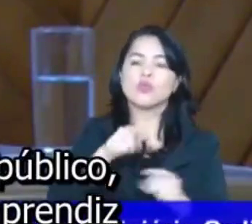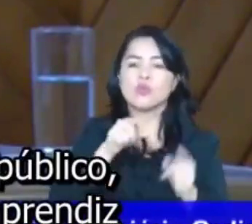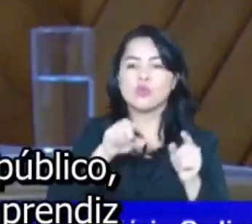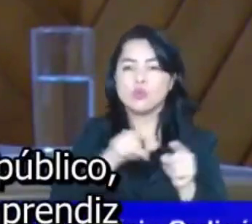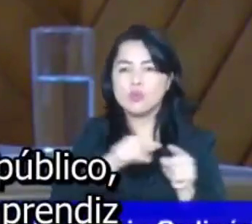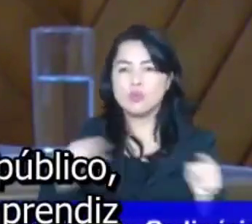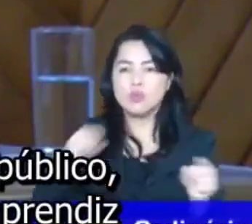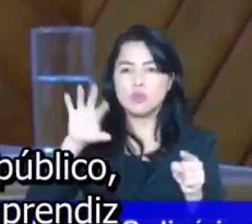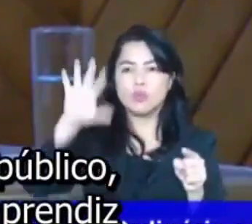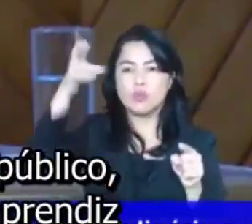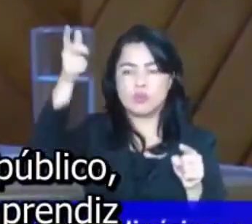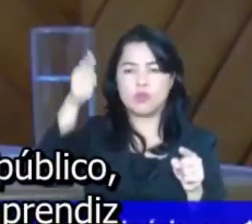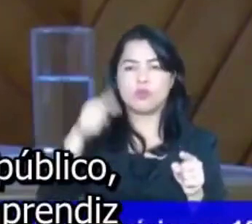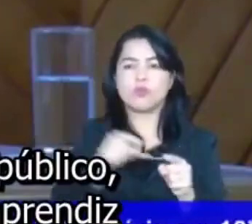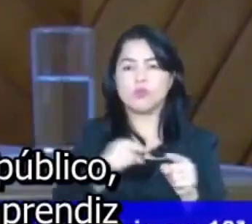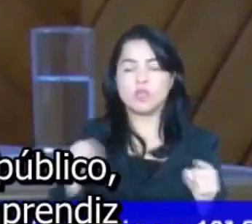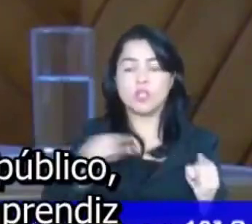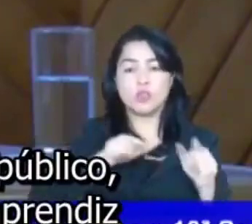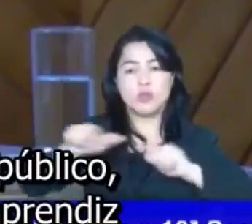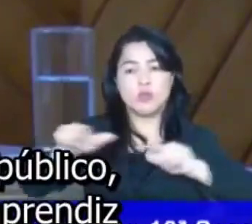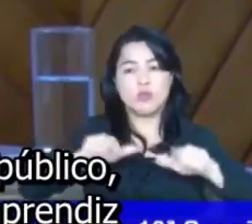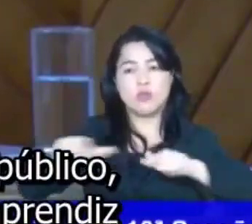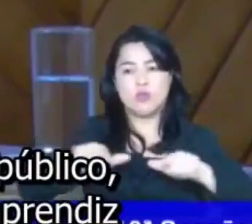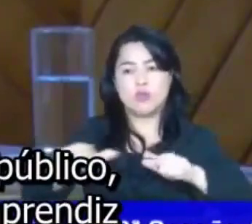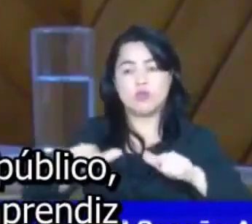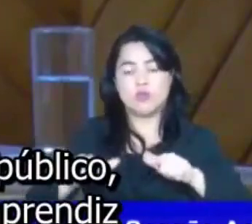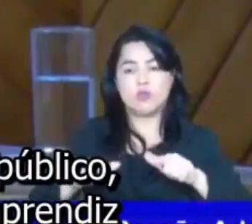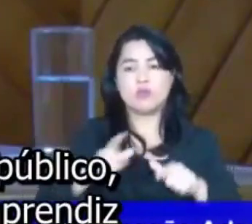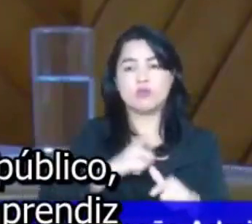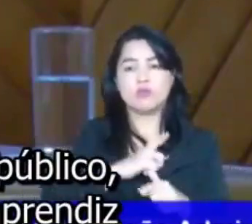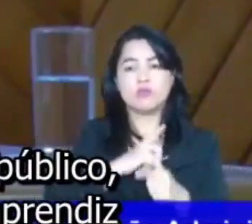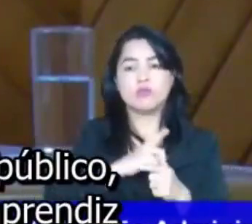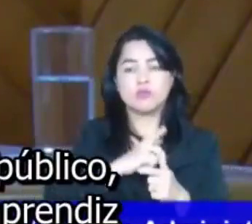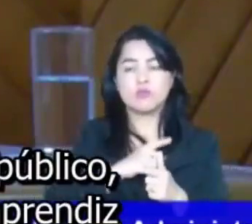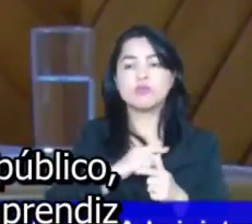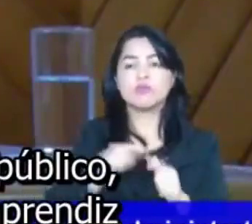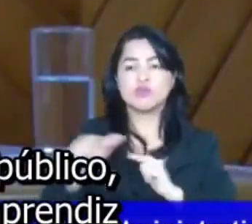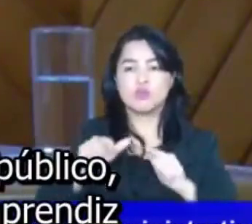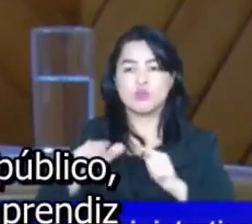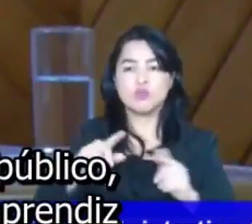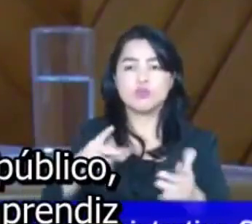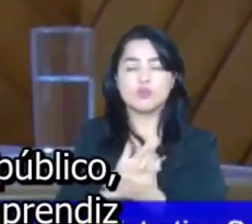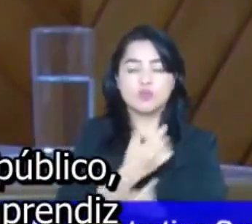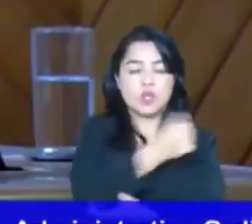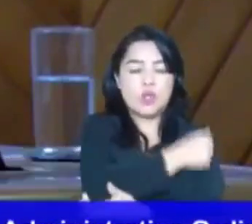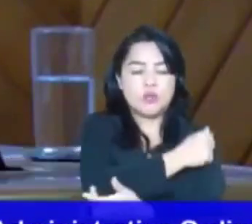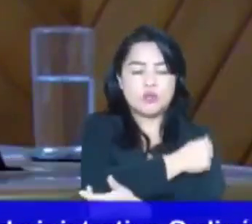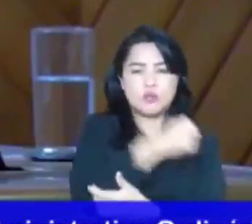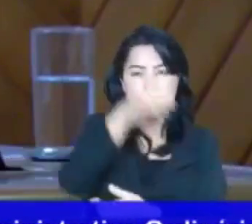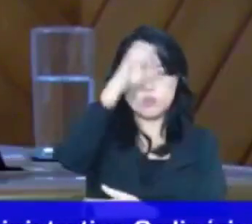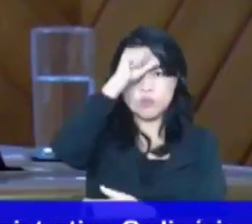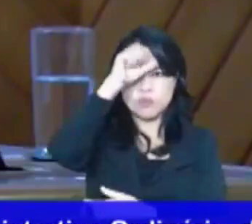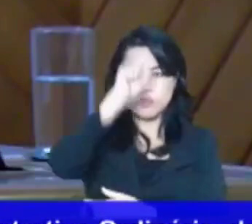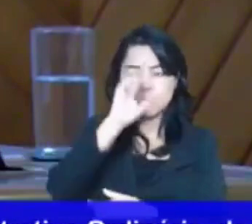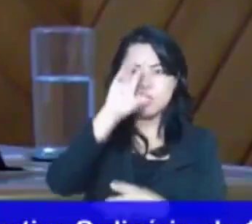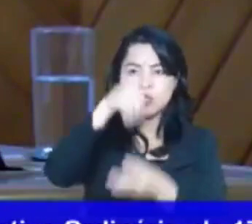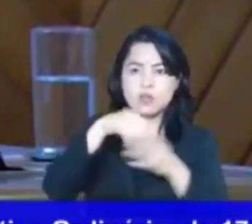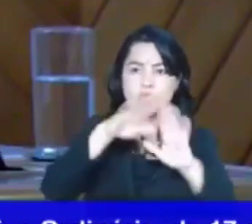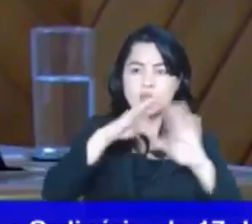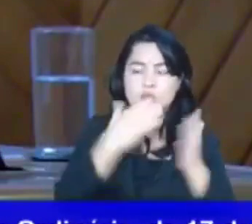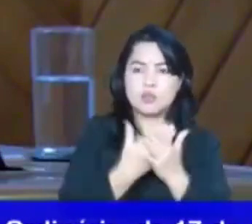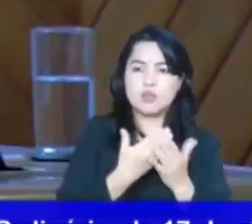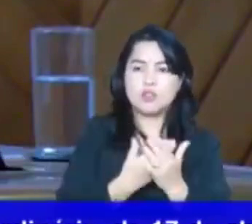público o período de trabalho prestado na qualidade de aluno-aprendiz em escola